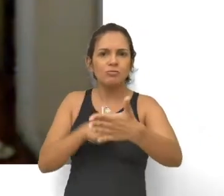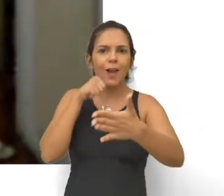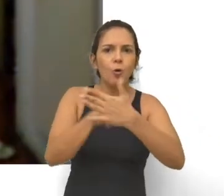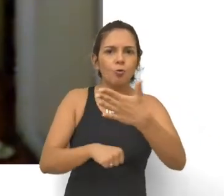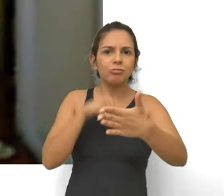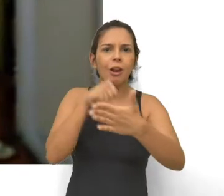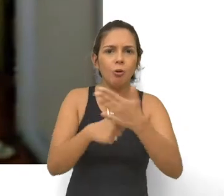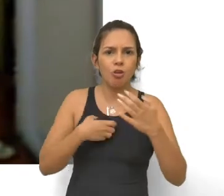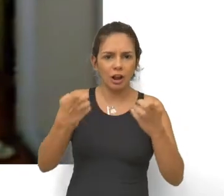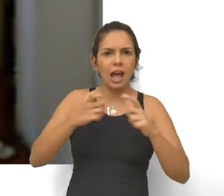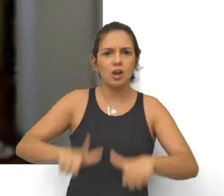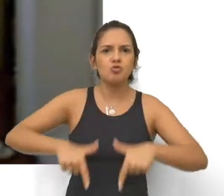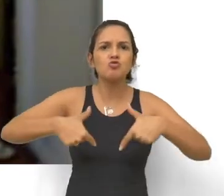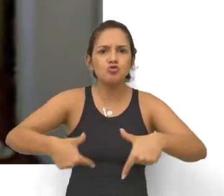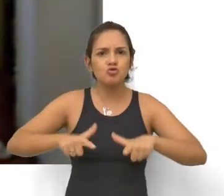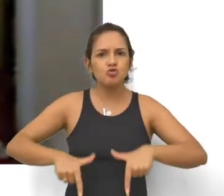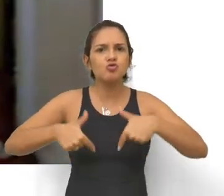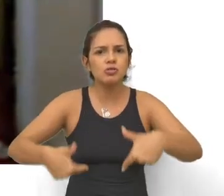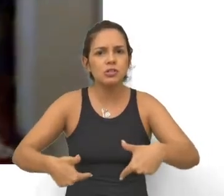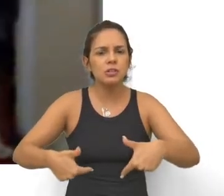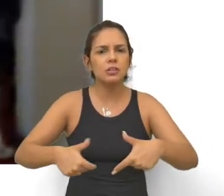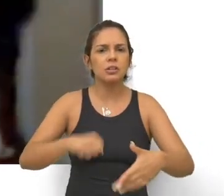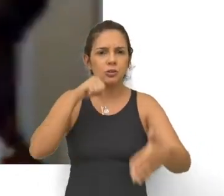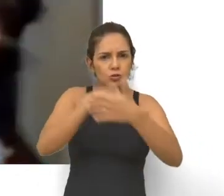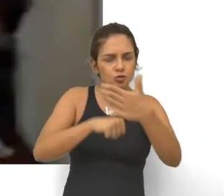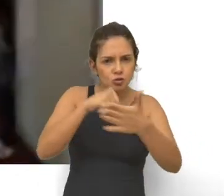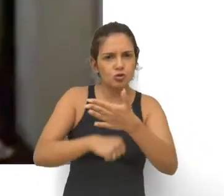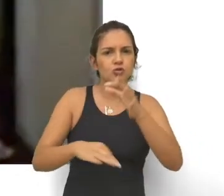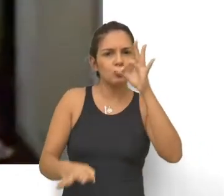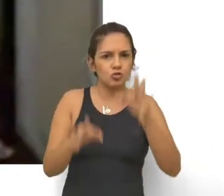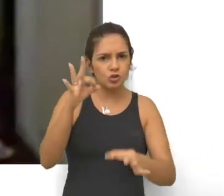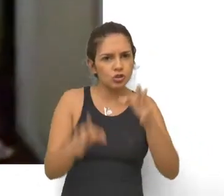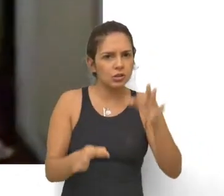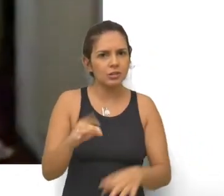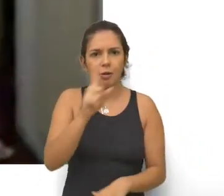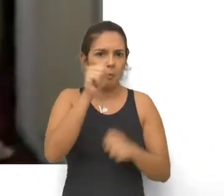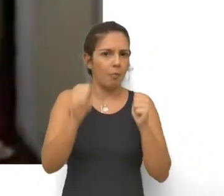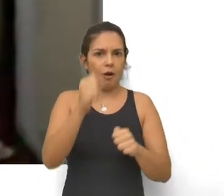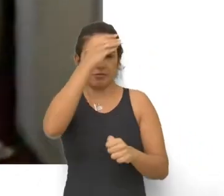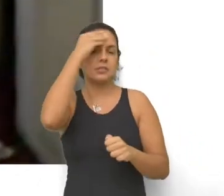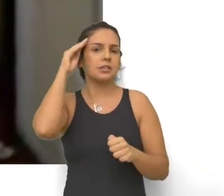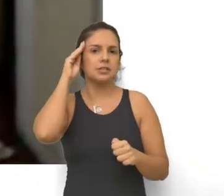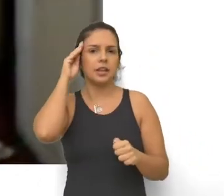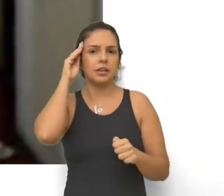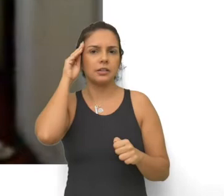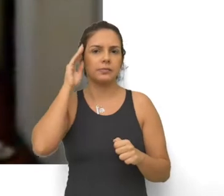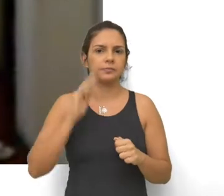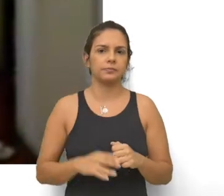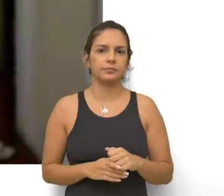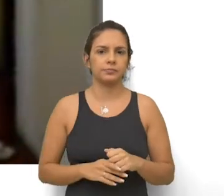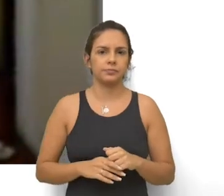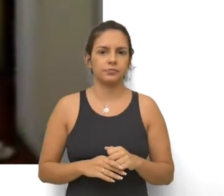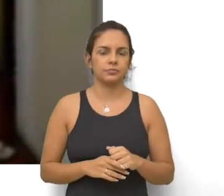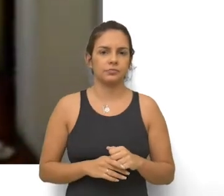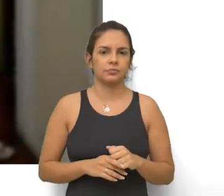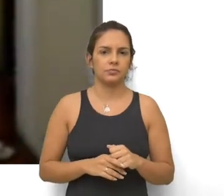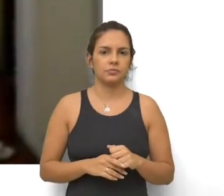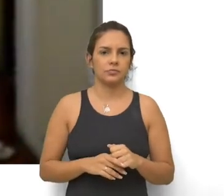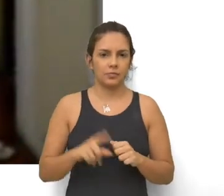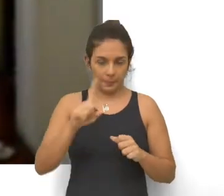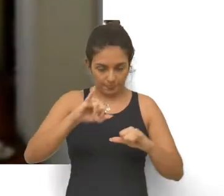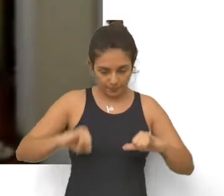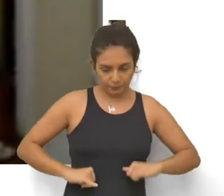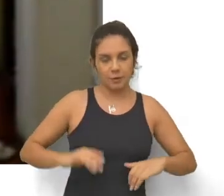de Maria Rita, uma pessoa sai de uma porta lateral com um celular ligado tocando uma música.